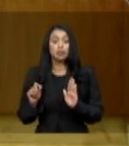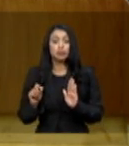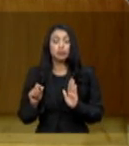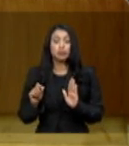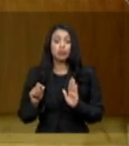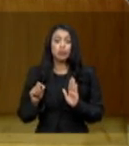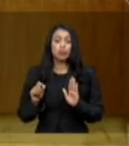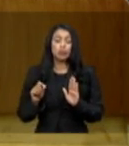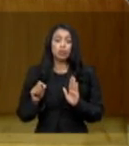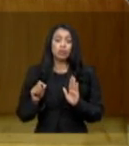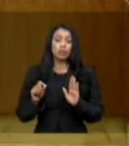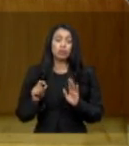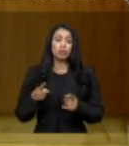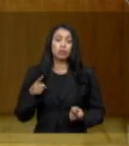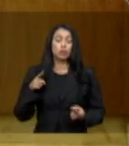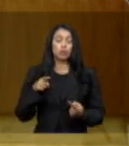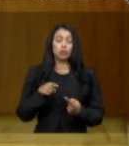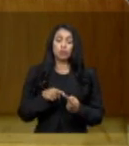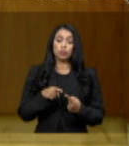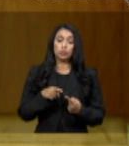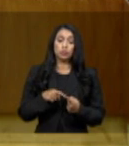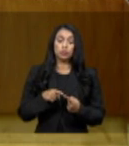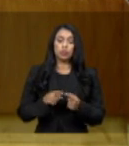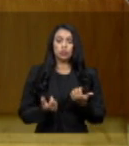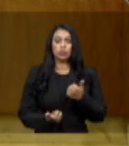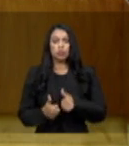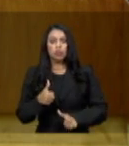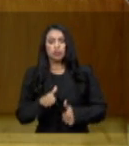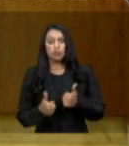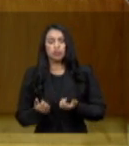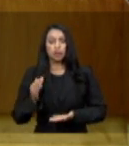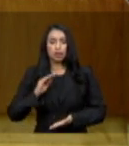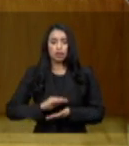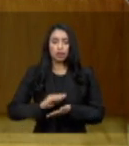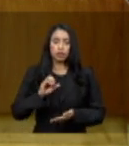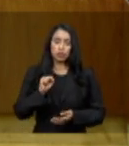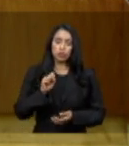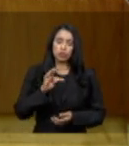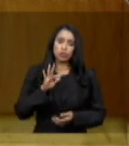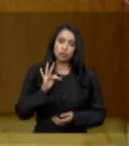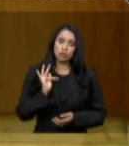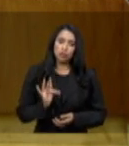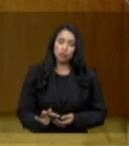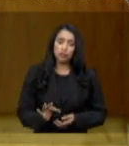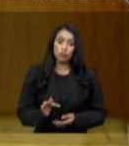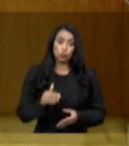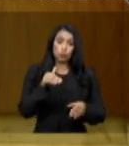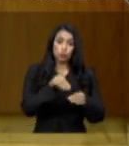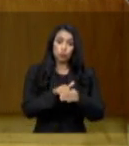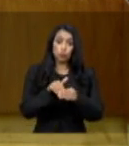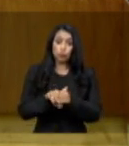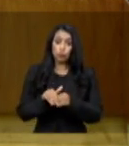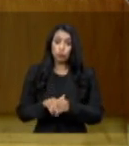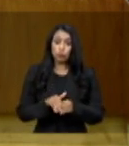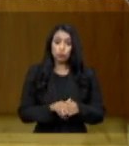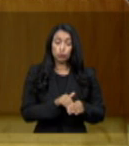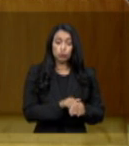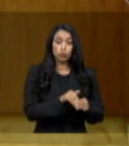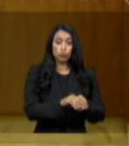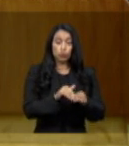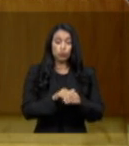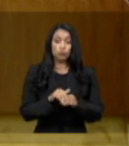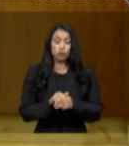aquela recomendação teria sido objeto de análise pelo supremo tribunal federal como todos os votos que na